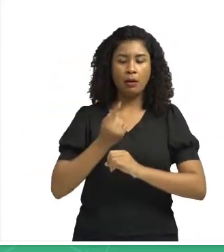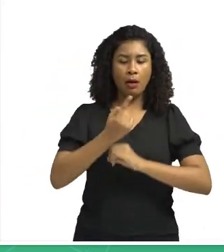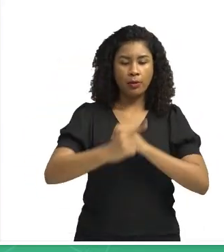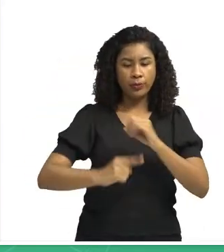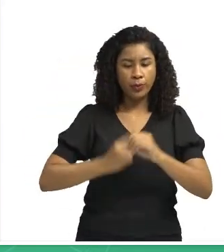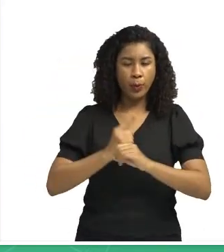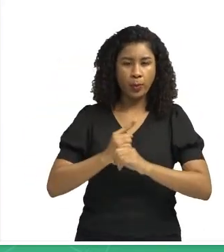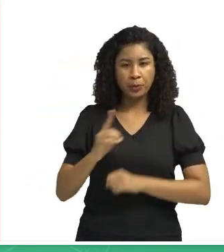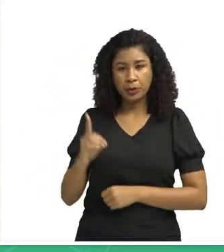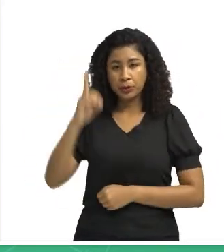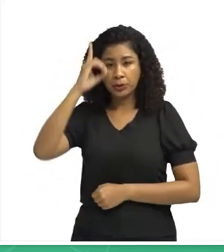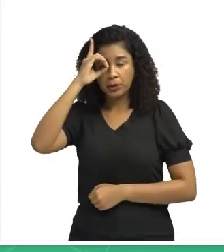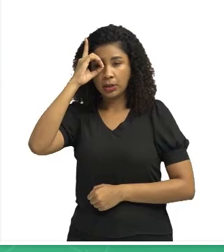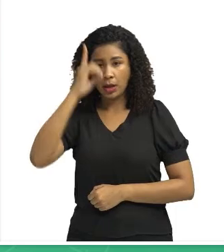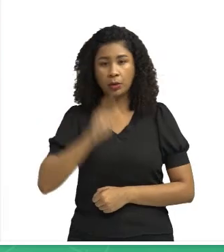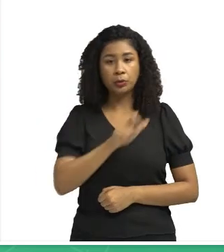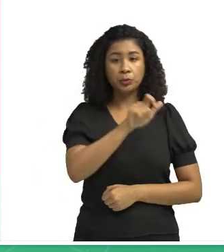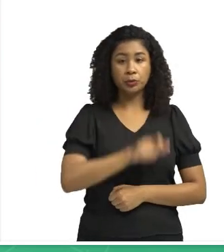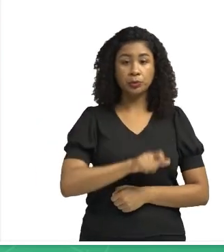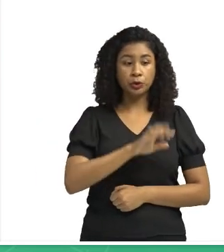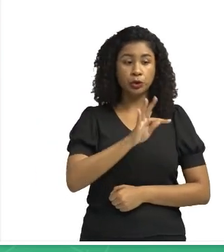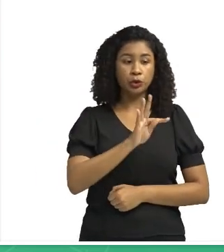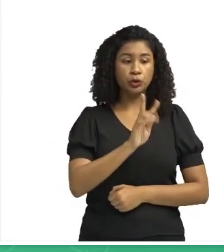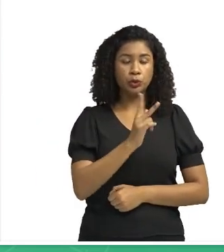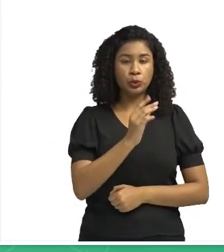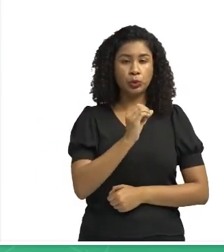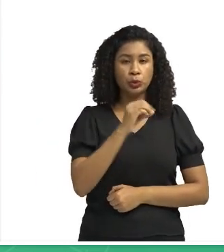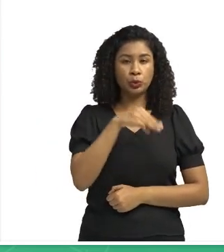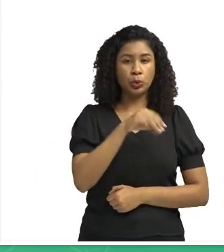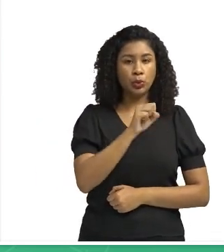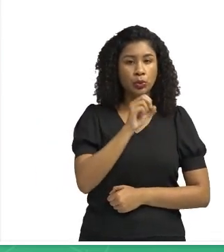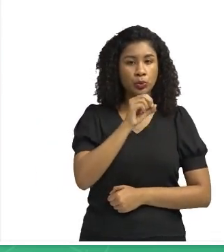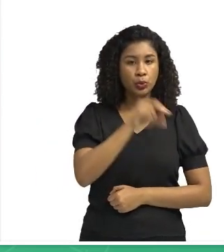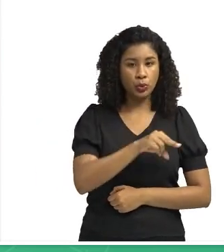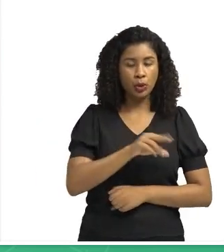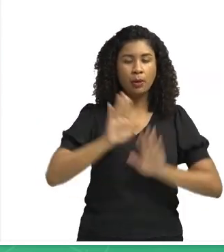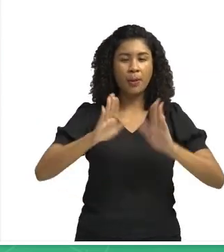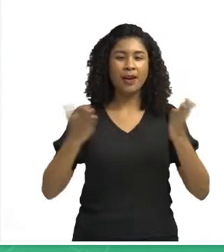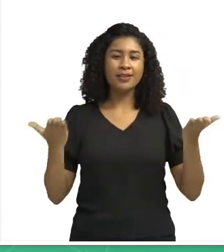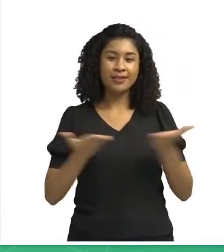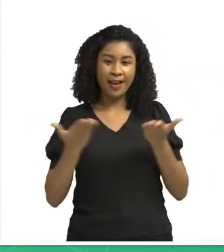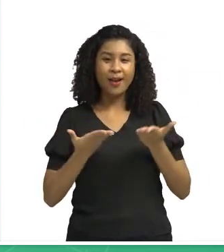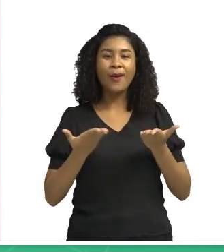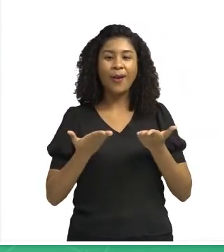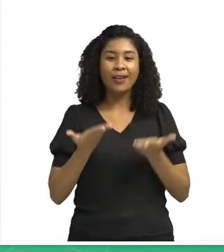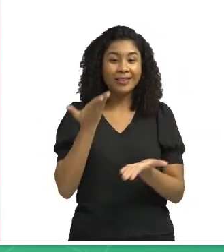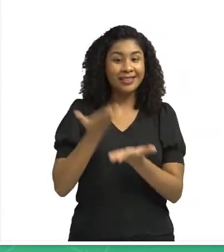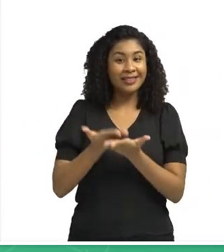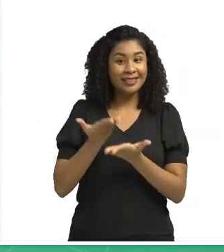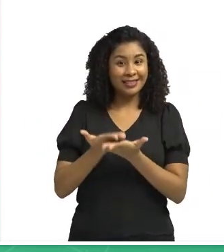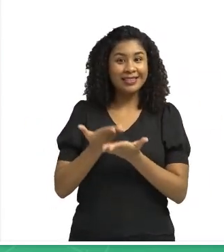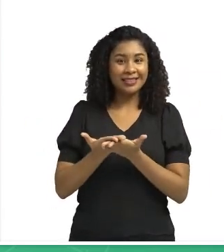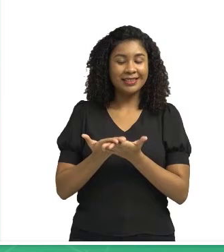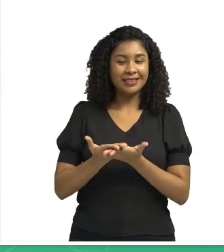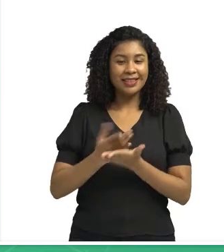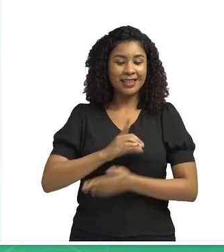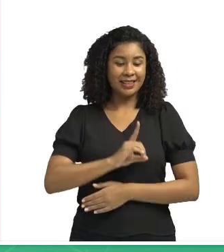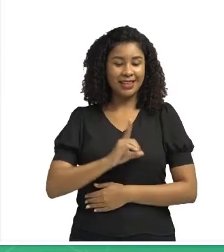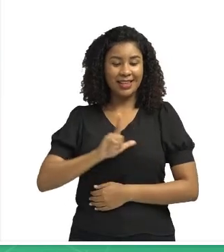teoria atômica de Thomson e vamos para o nosso segundo momento da nossa aula, que é a dinâmica